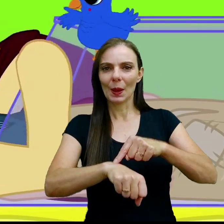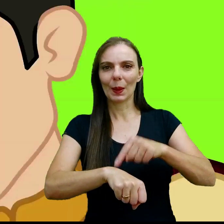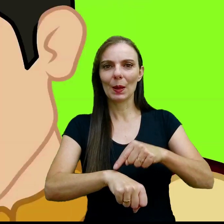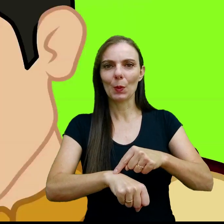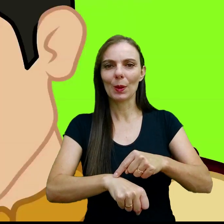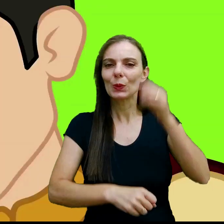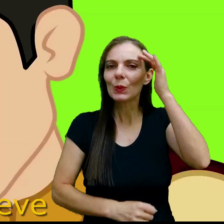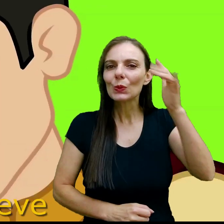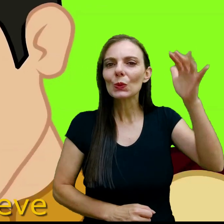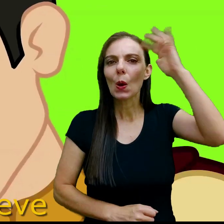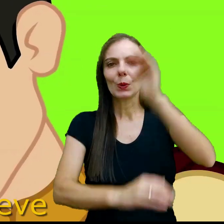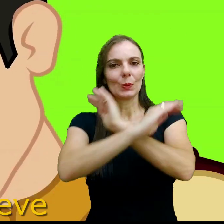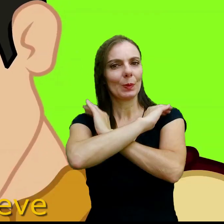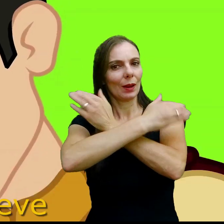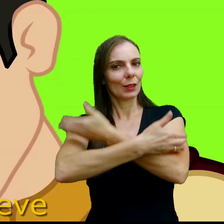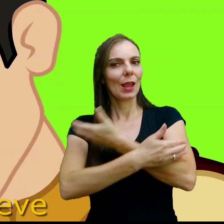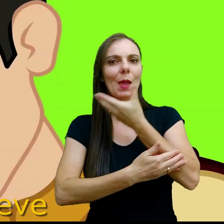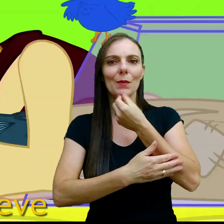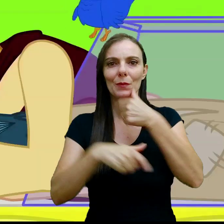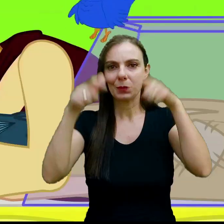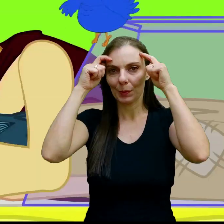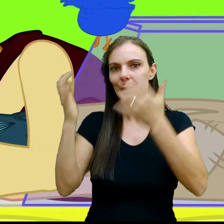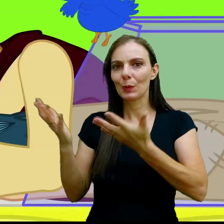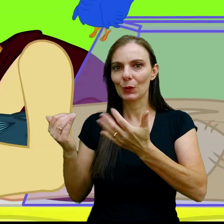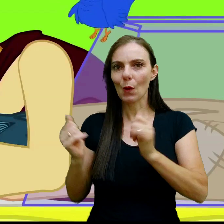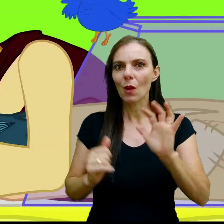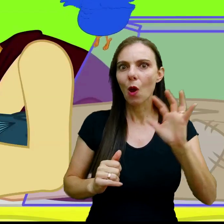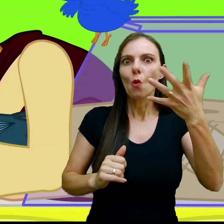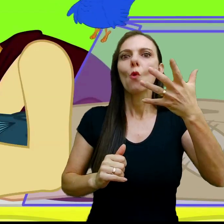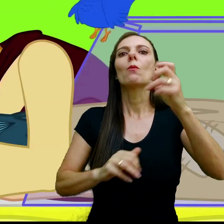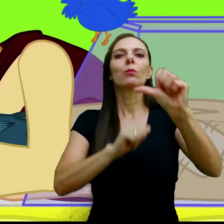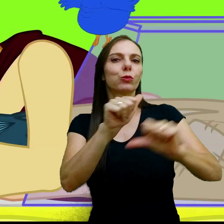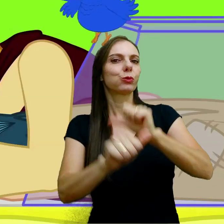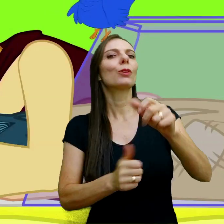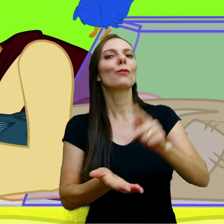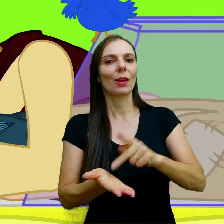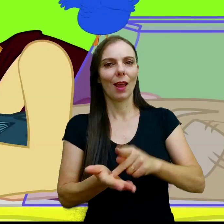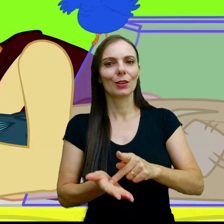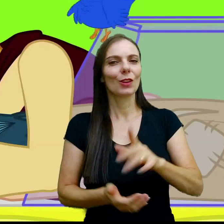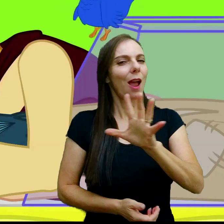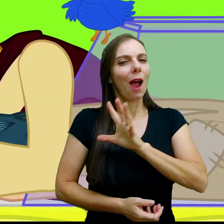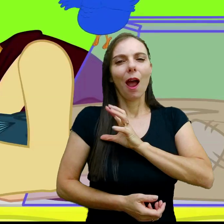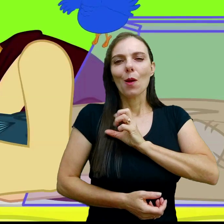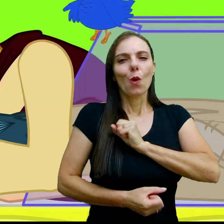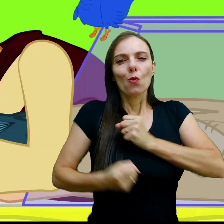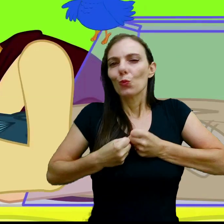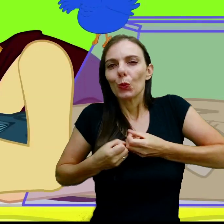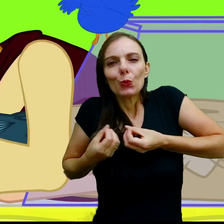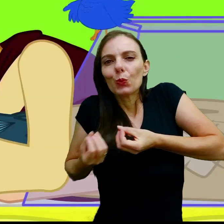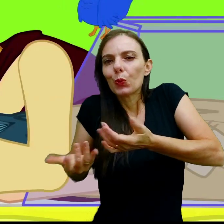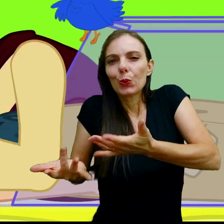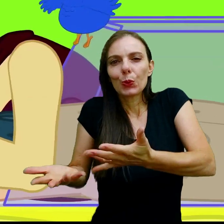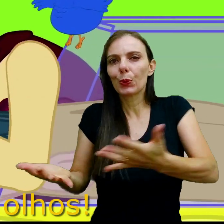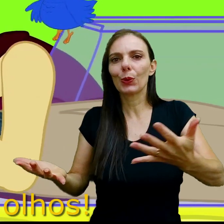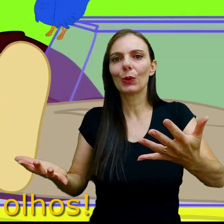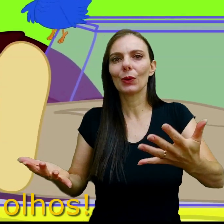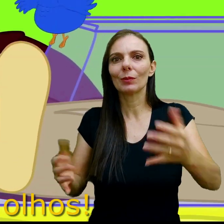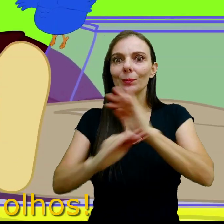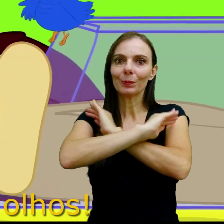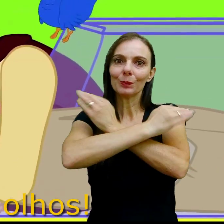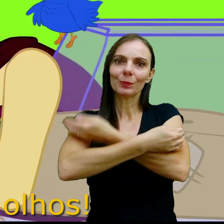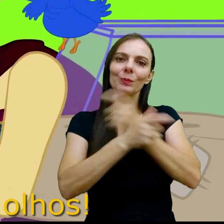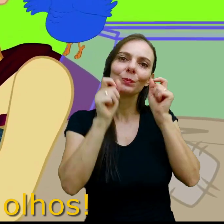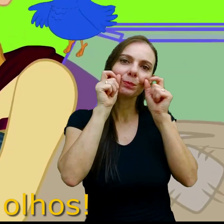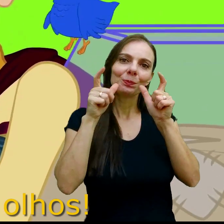Naquele momento, os sonhos de Branca de Neve e do príncipe viraram realidade. Seu amor ultrapassou a maldição e